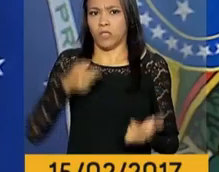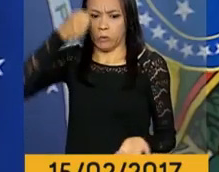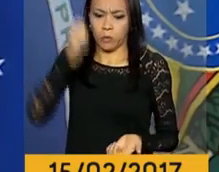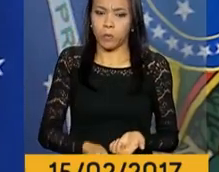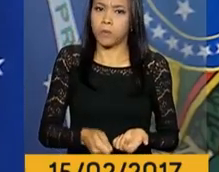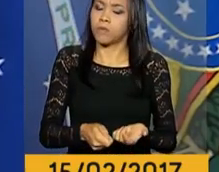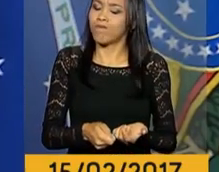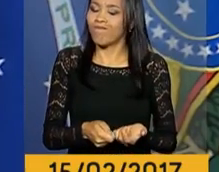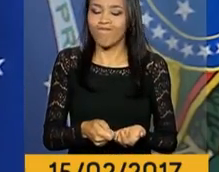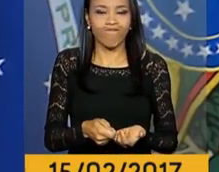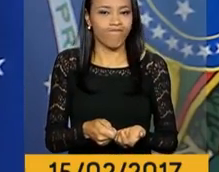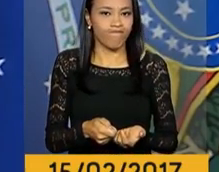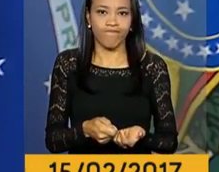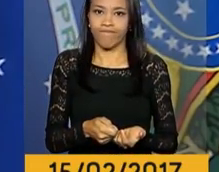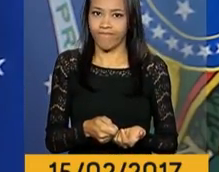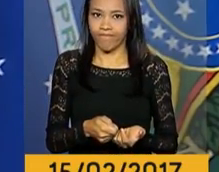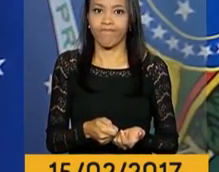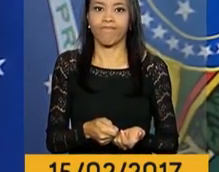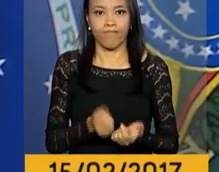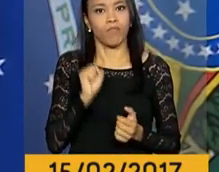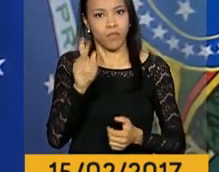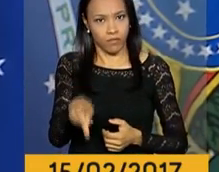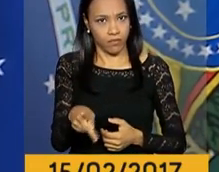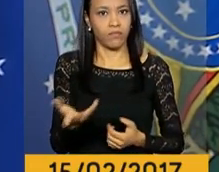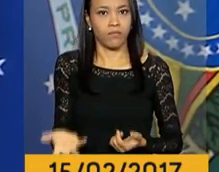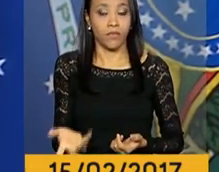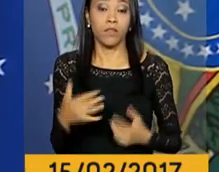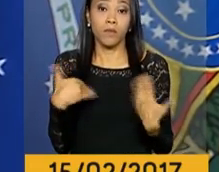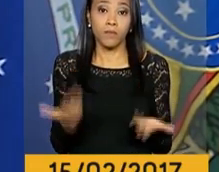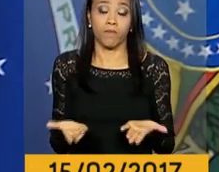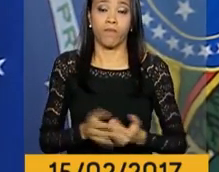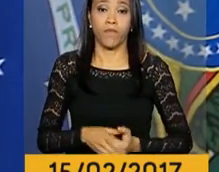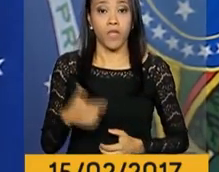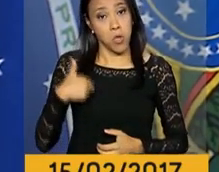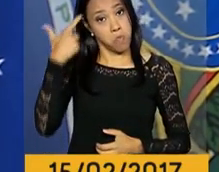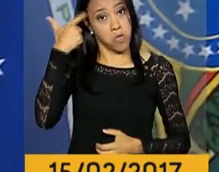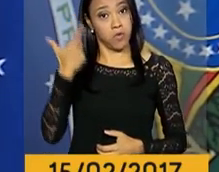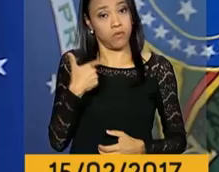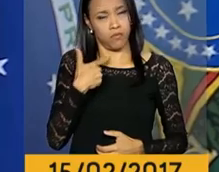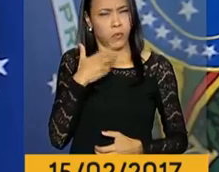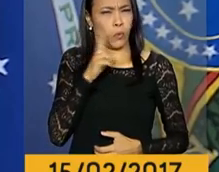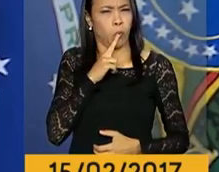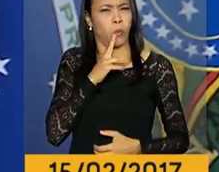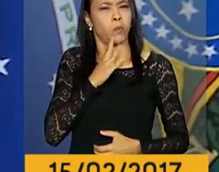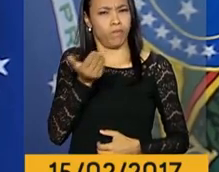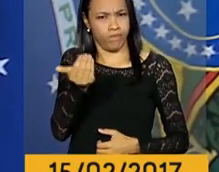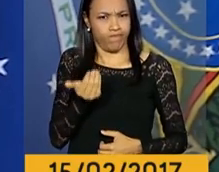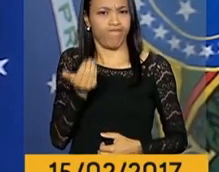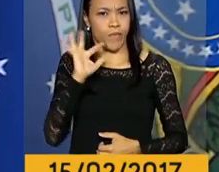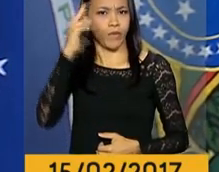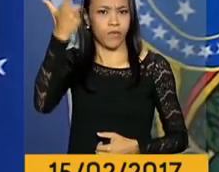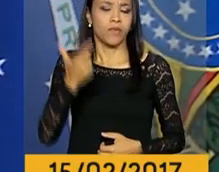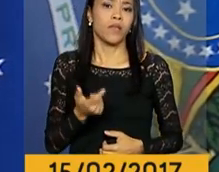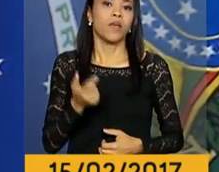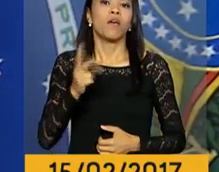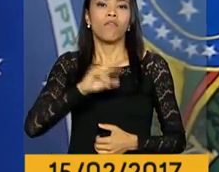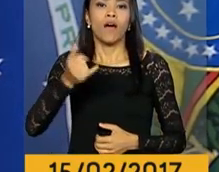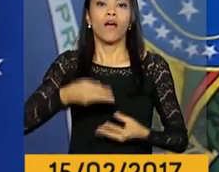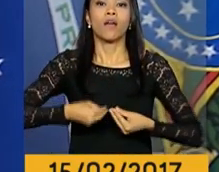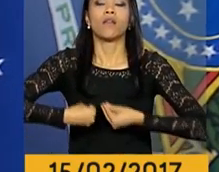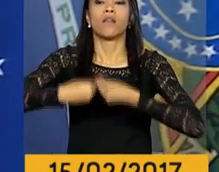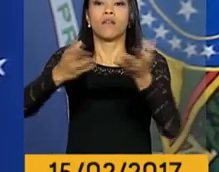de idade para aposentadoria. Então, penso eu, em breve tempo também nós faremos tramitar, o Congresso